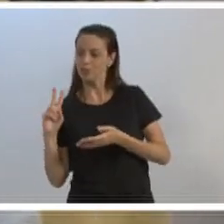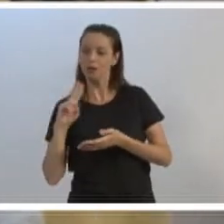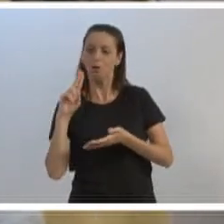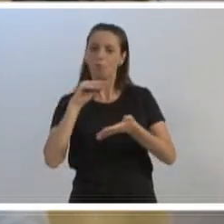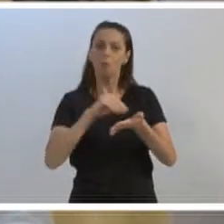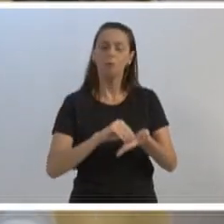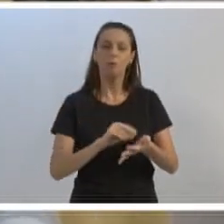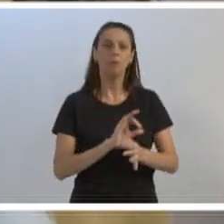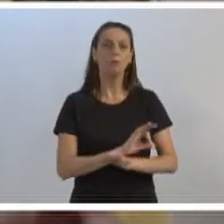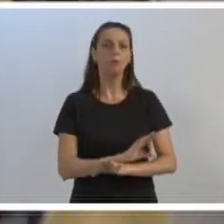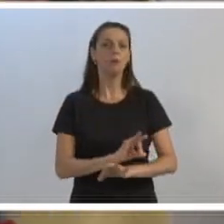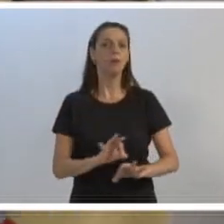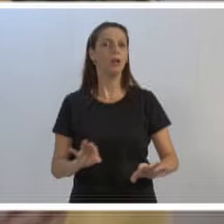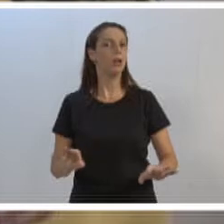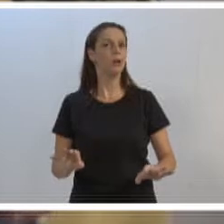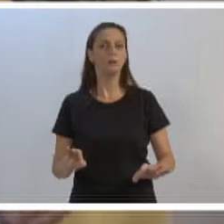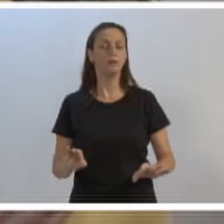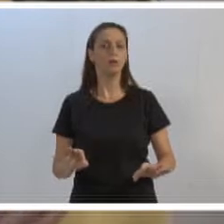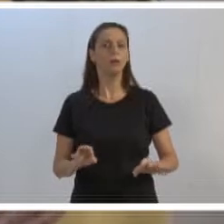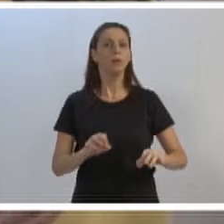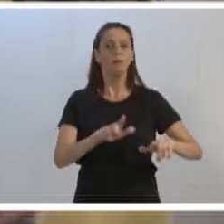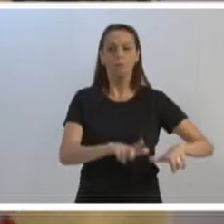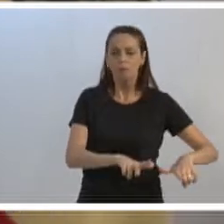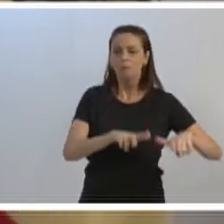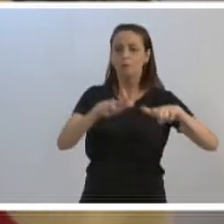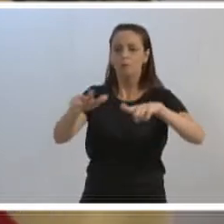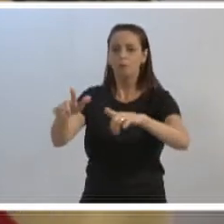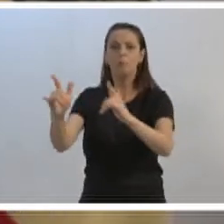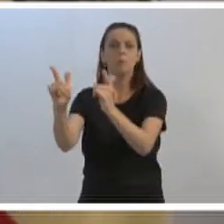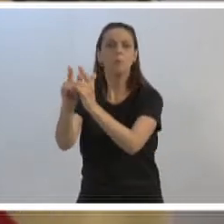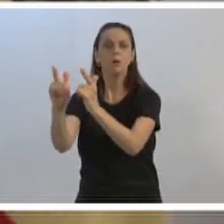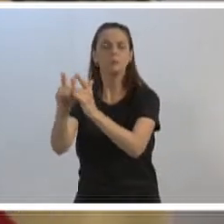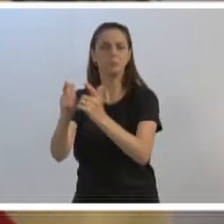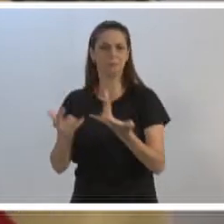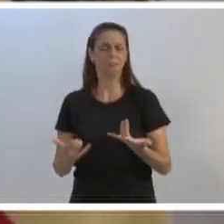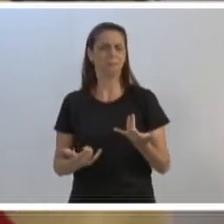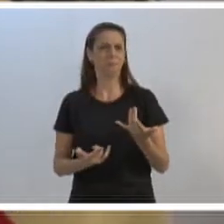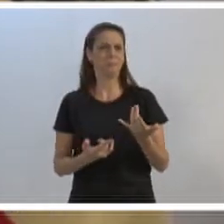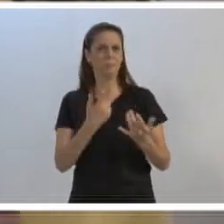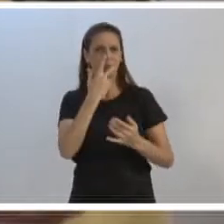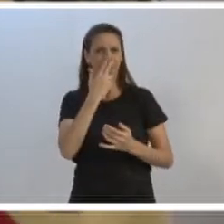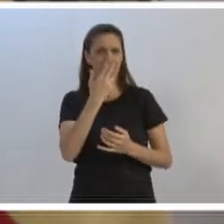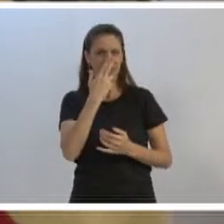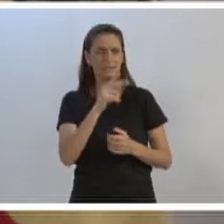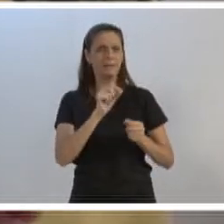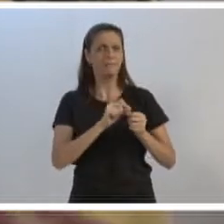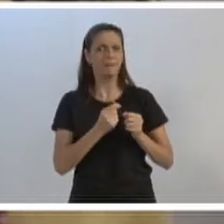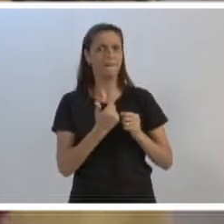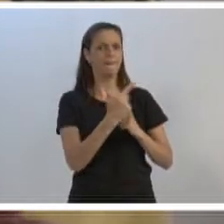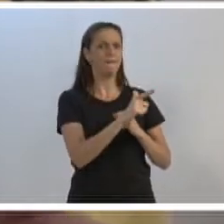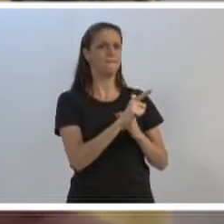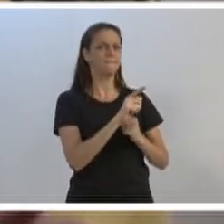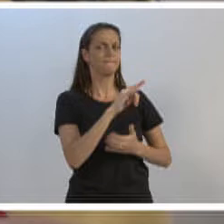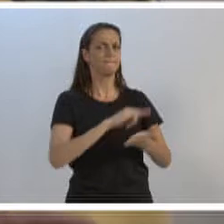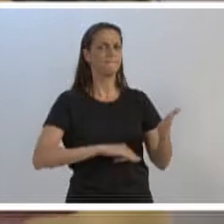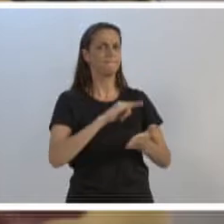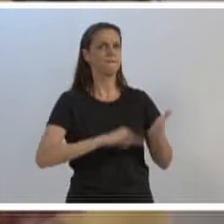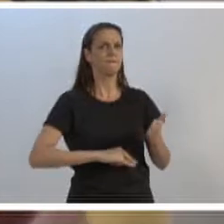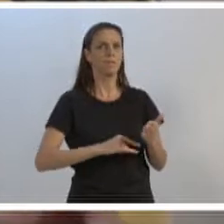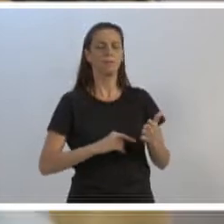nossa curiosidade, saiu um outro documento aqui desta casa, diferente do que foi